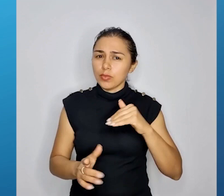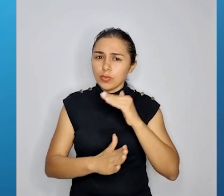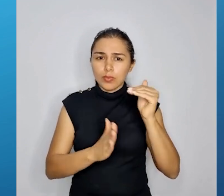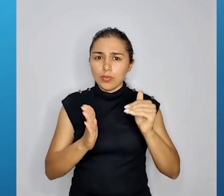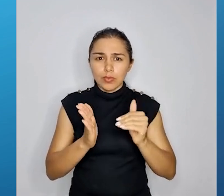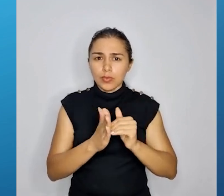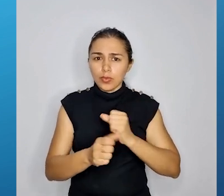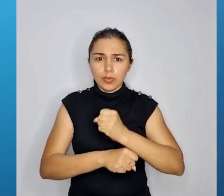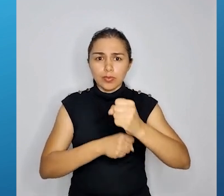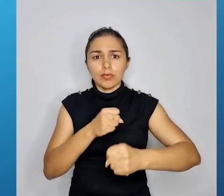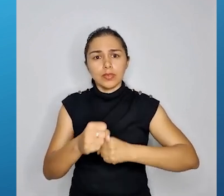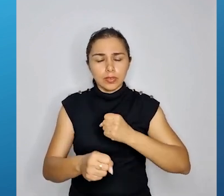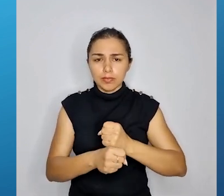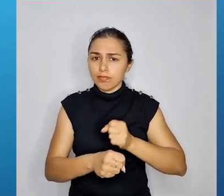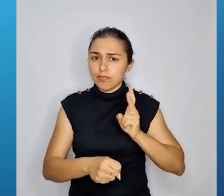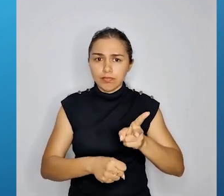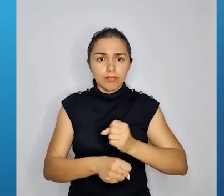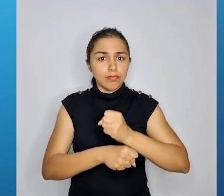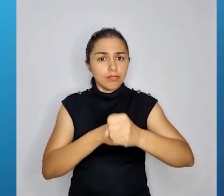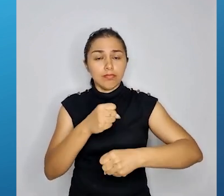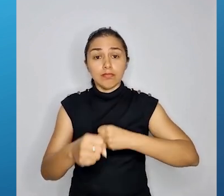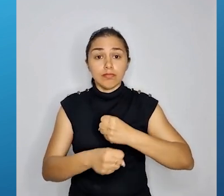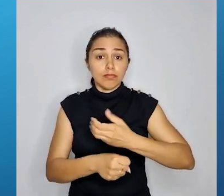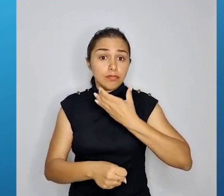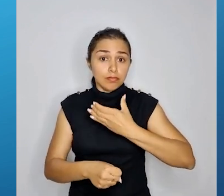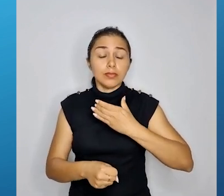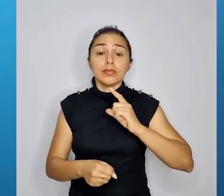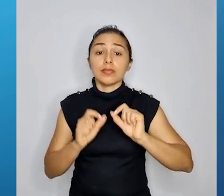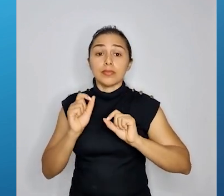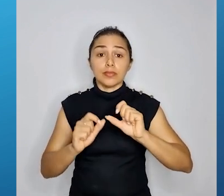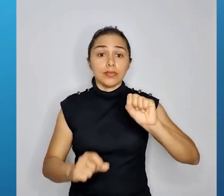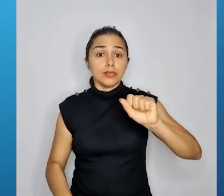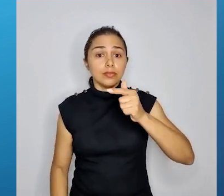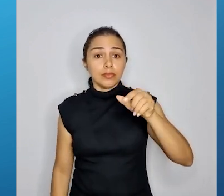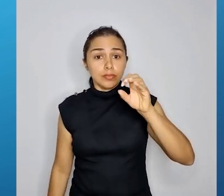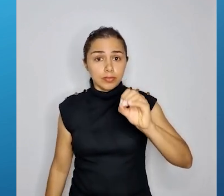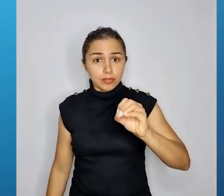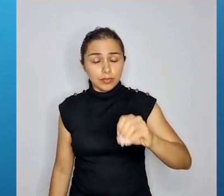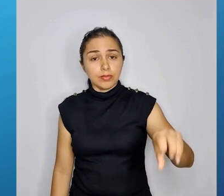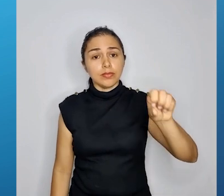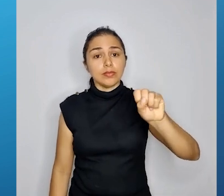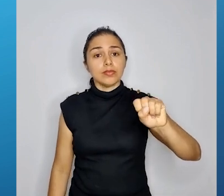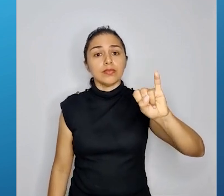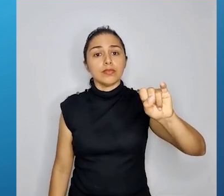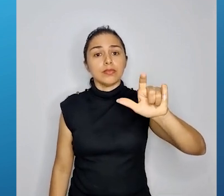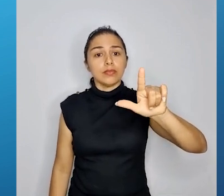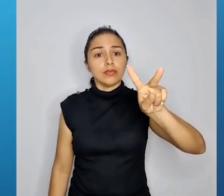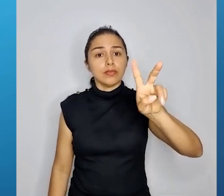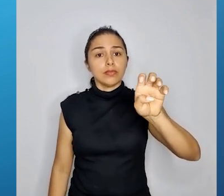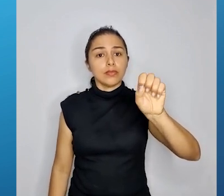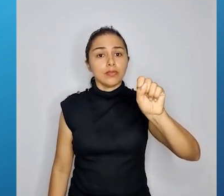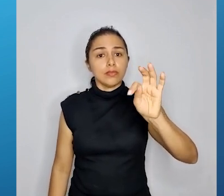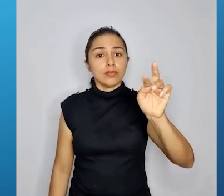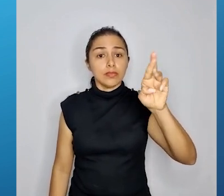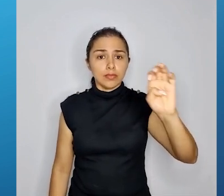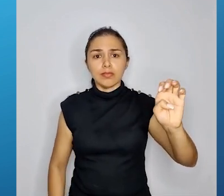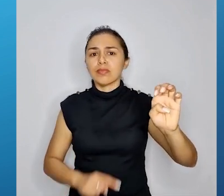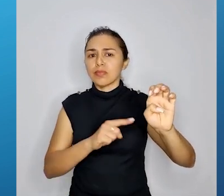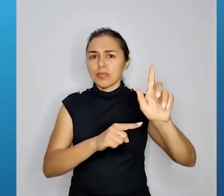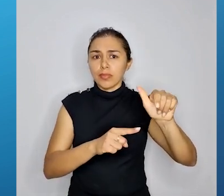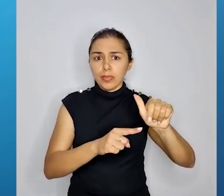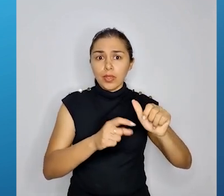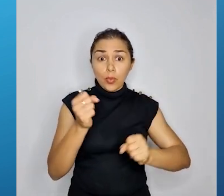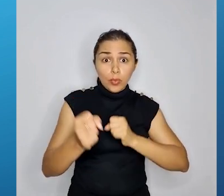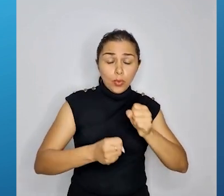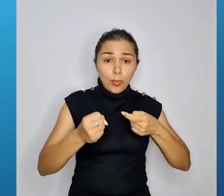de São Silvestre, que muitas das pessoas pensam que é uma maratona. Mas ela não é uma maratona, por quê? Porque ela não